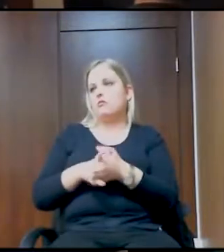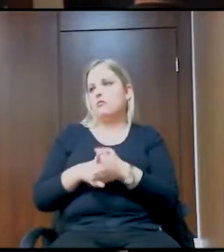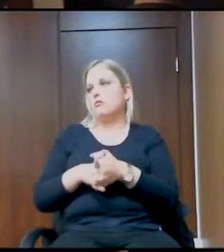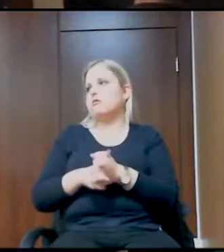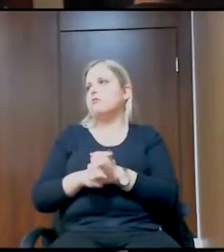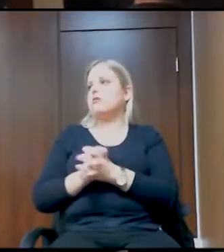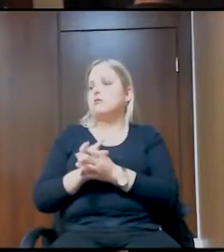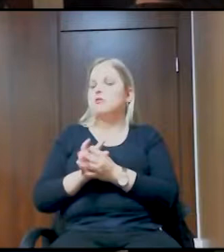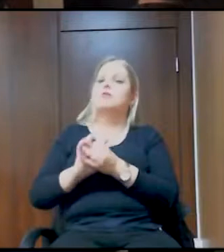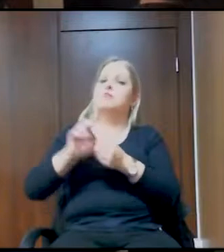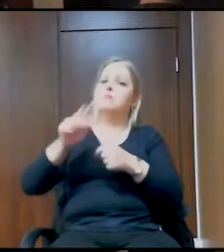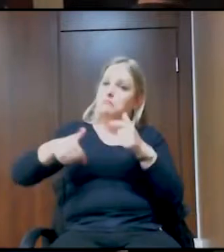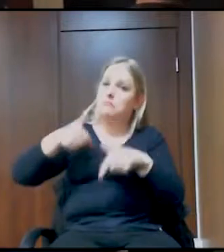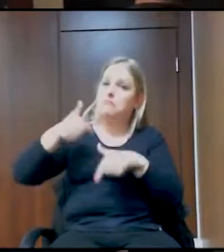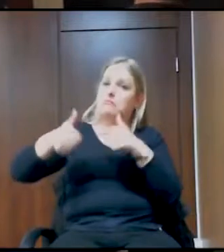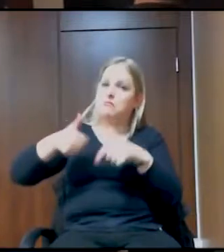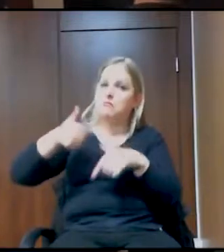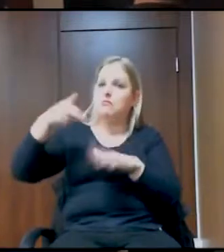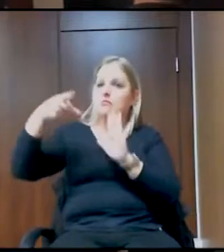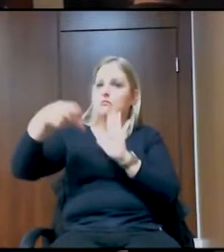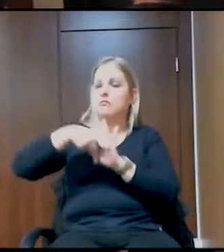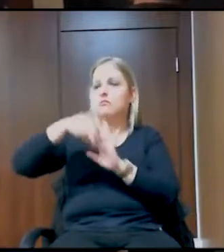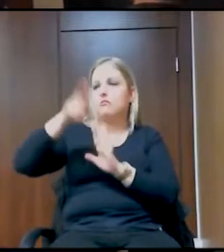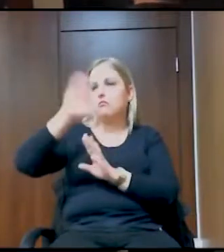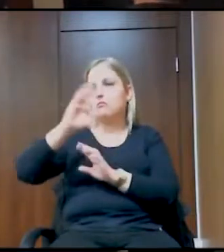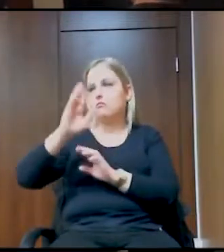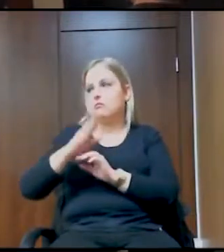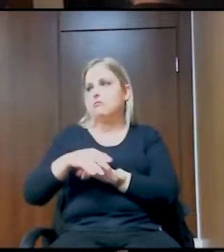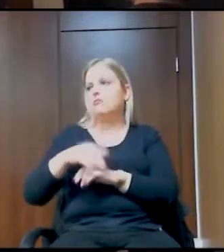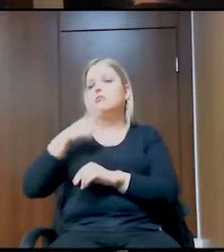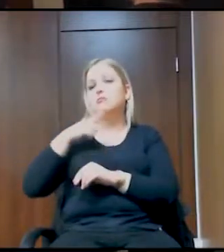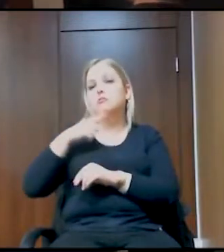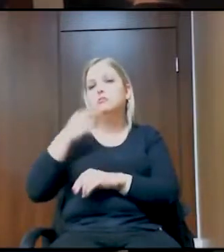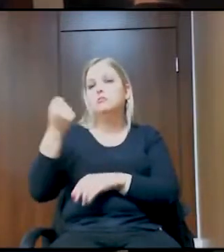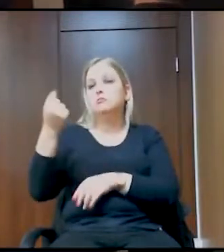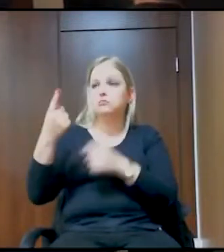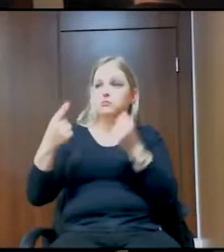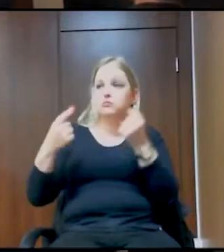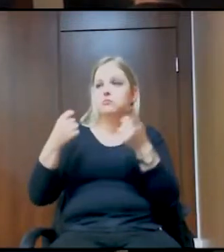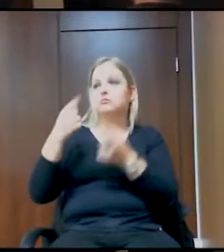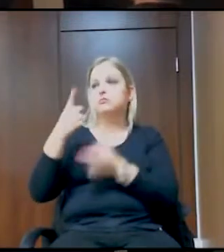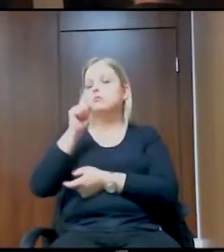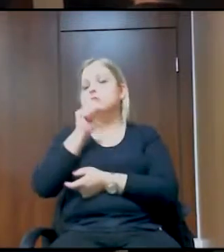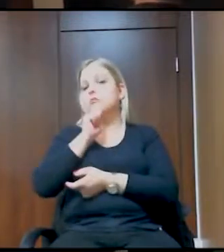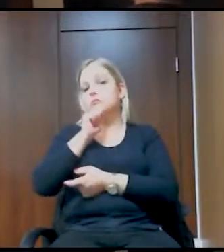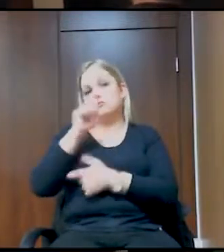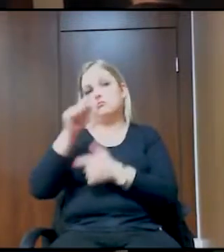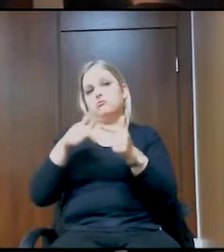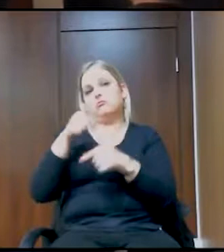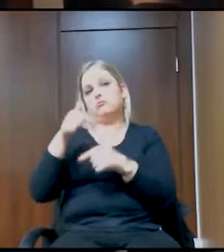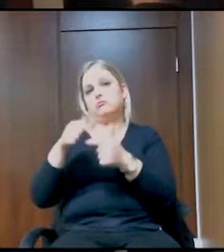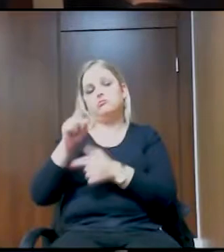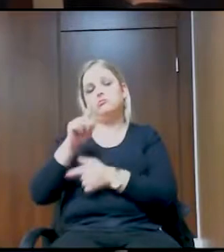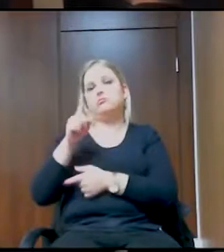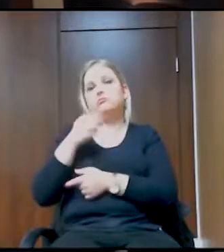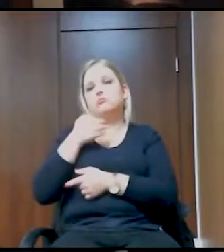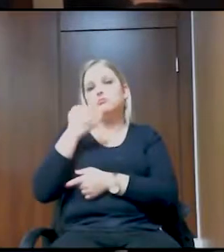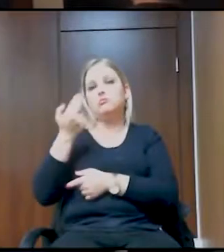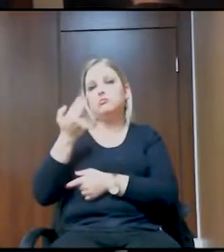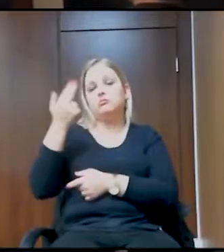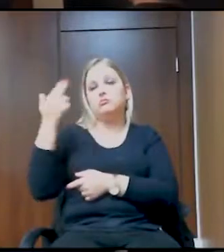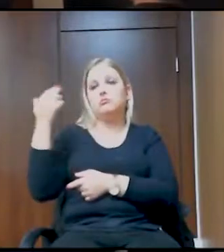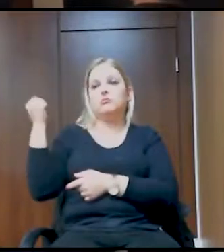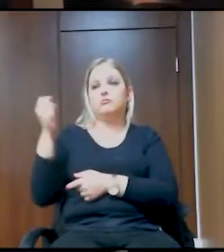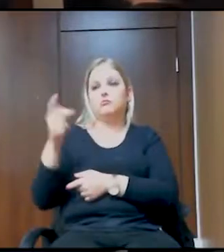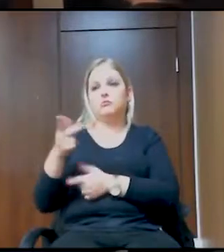trabalharam por esse país. E tem muito que ainda continuam trabalhando, porque não conseguem se aposentar, né? Tem